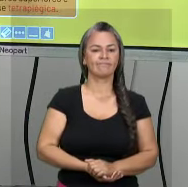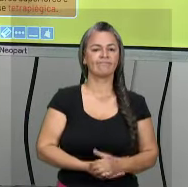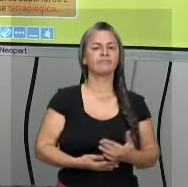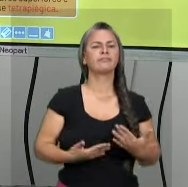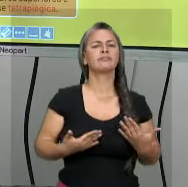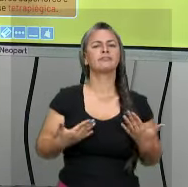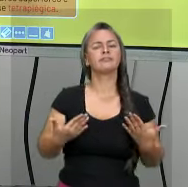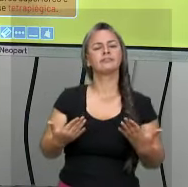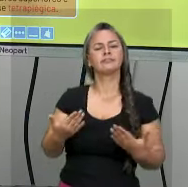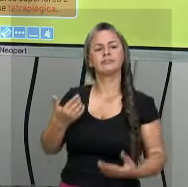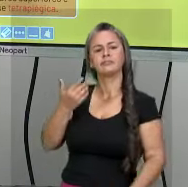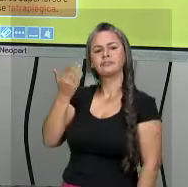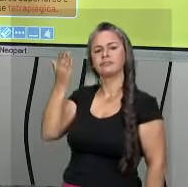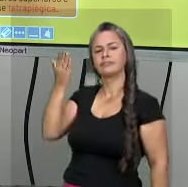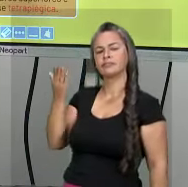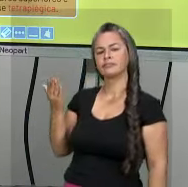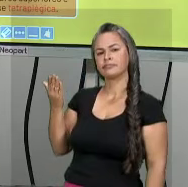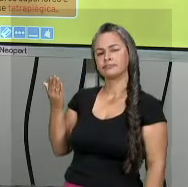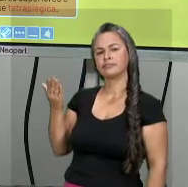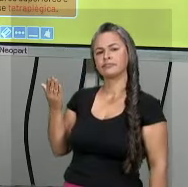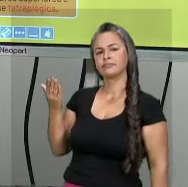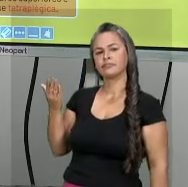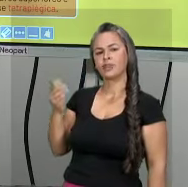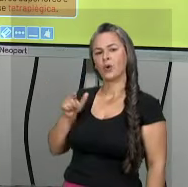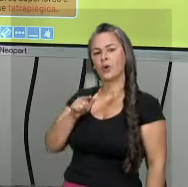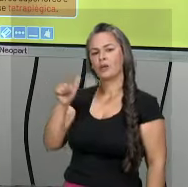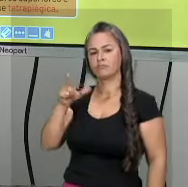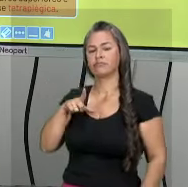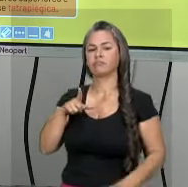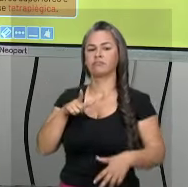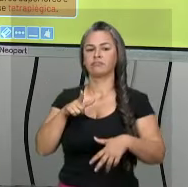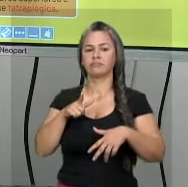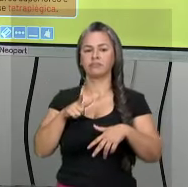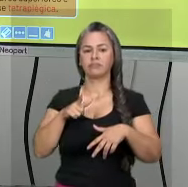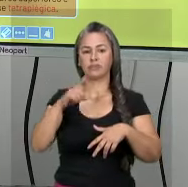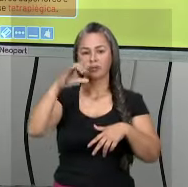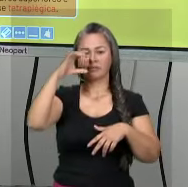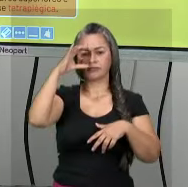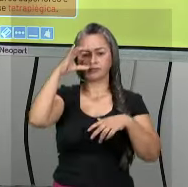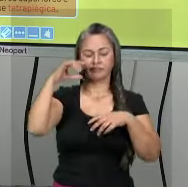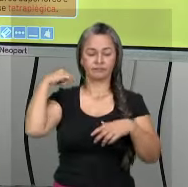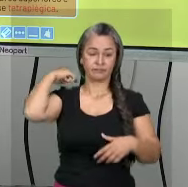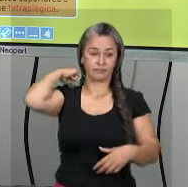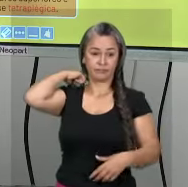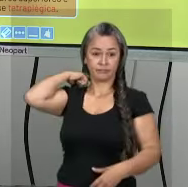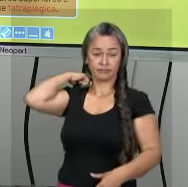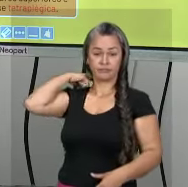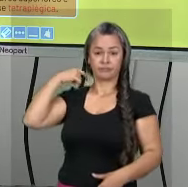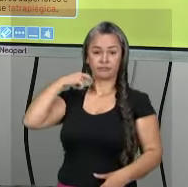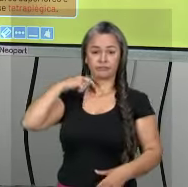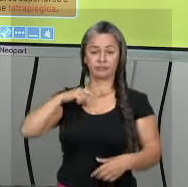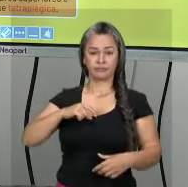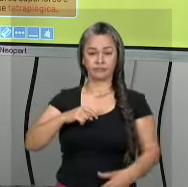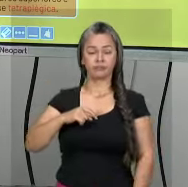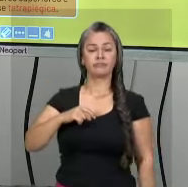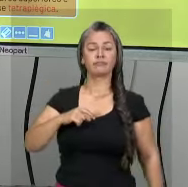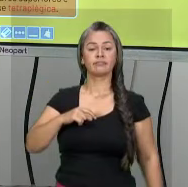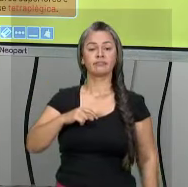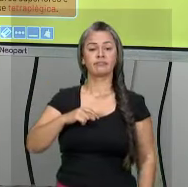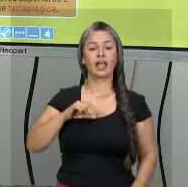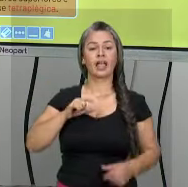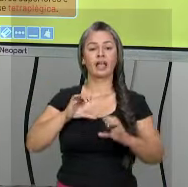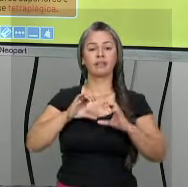Vamos pensar aqui os casos de traumatismo na medula espinhal. A também casos